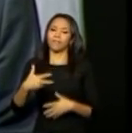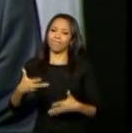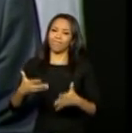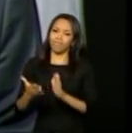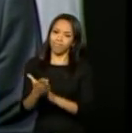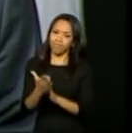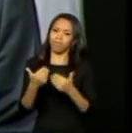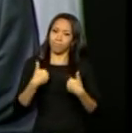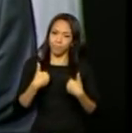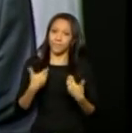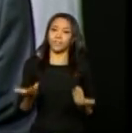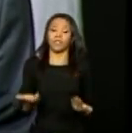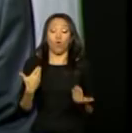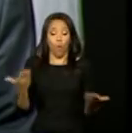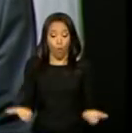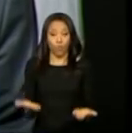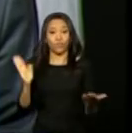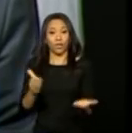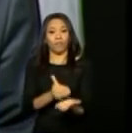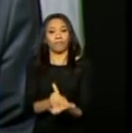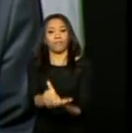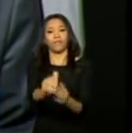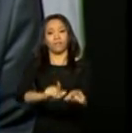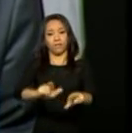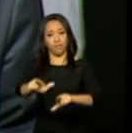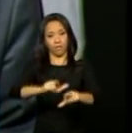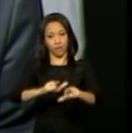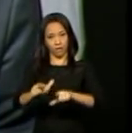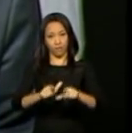já hoje mesmo começar a trabalhar.